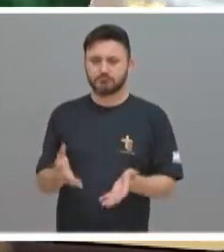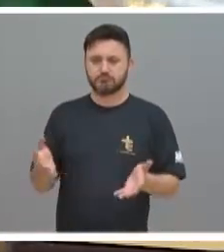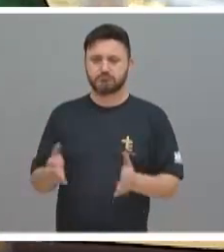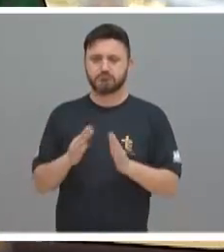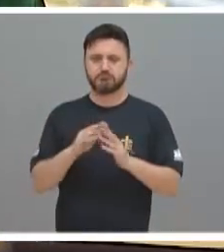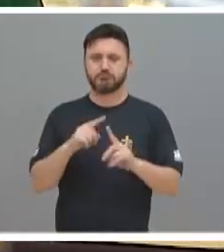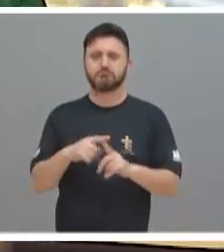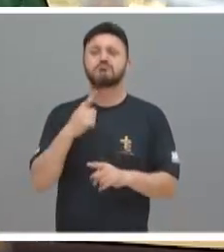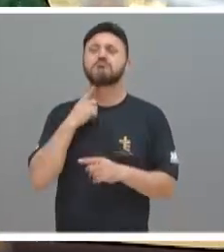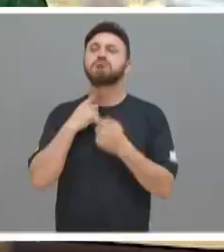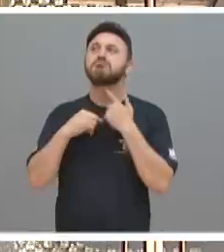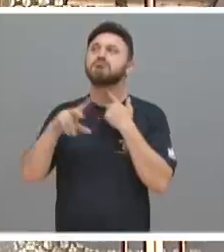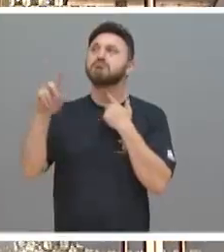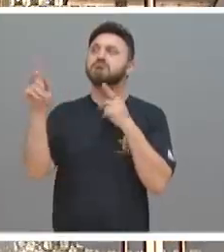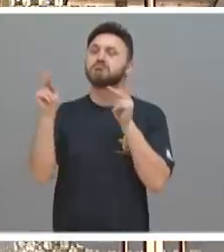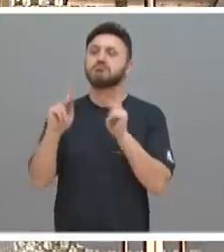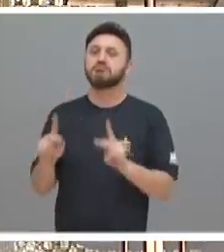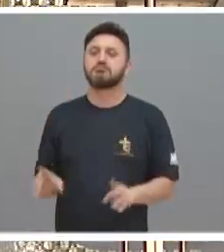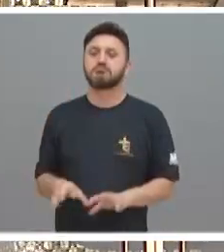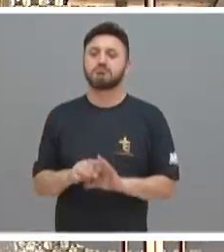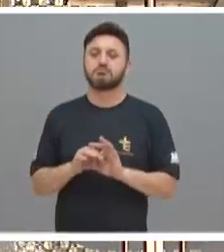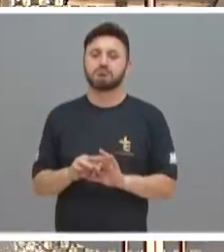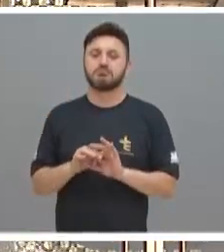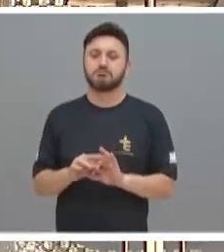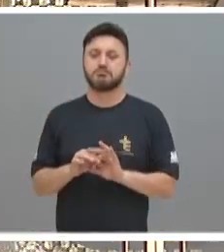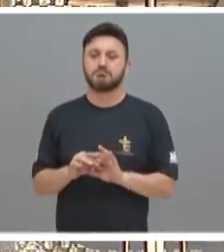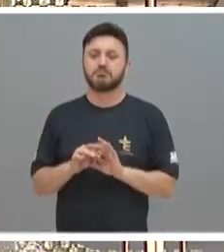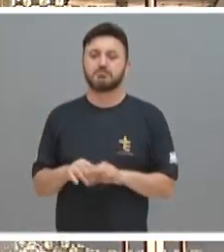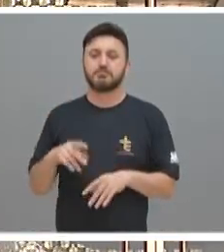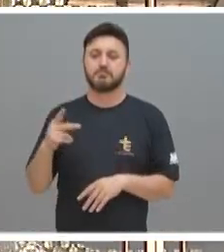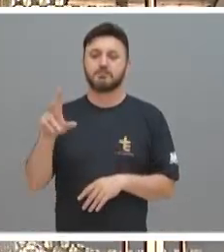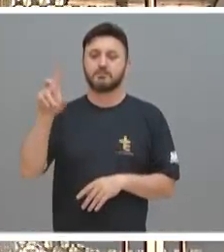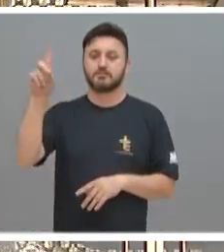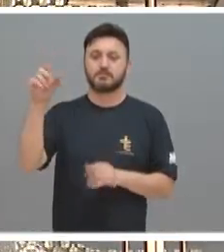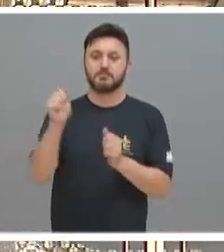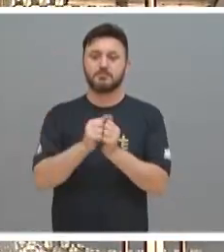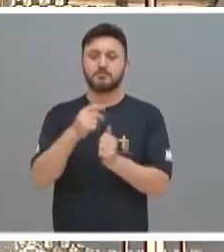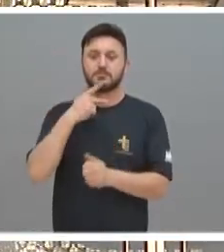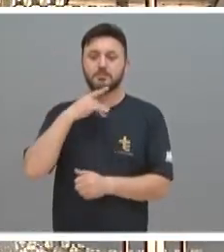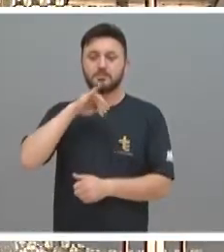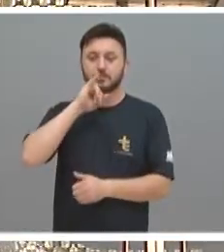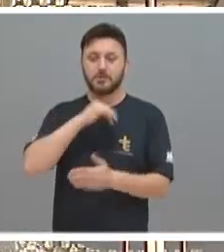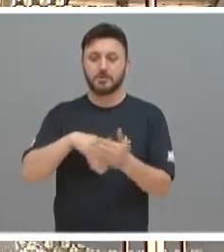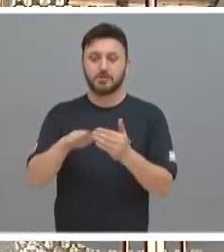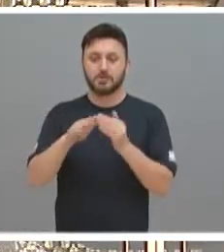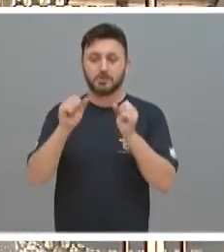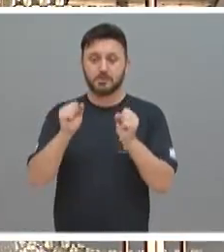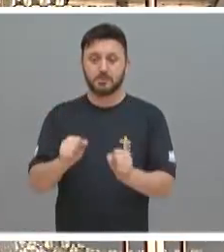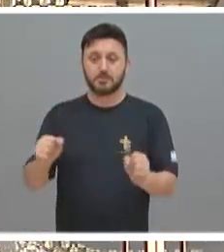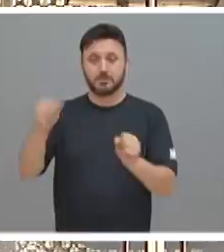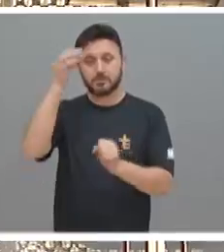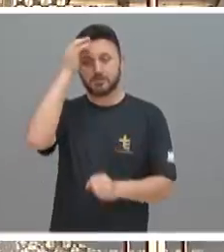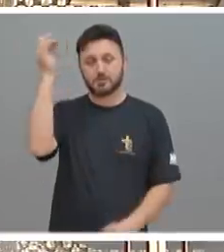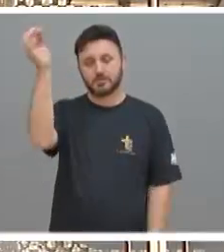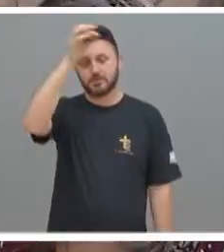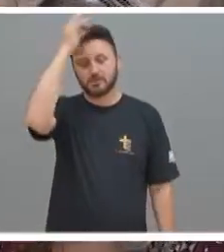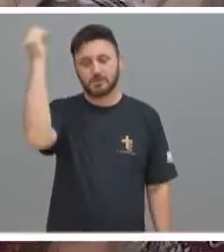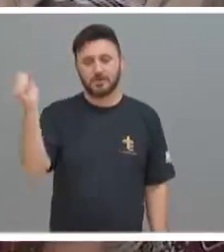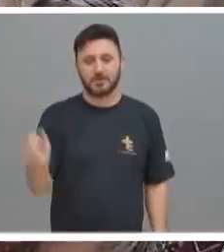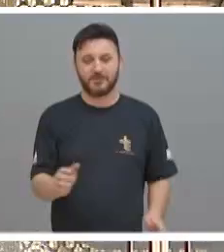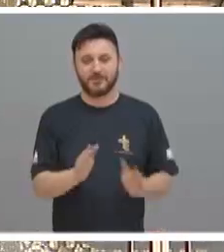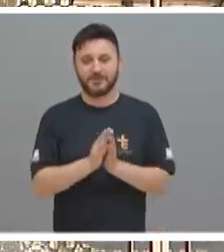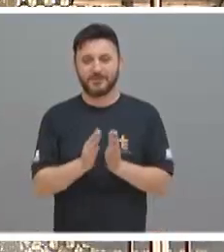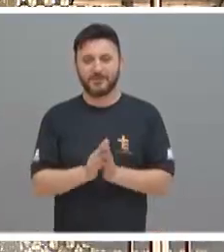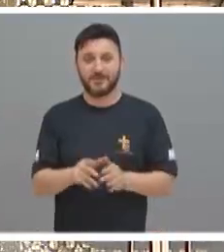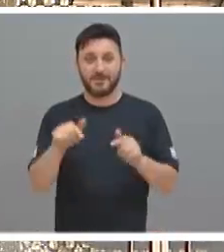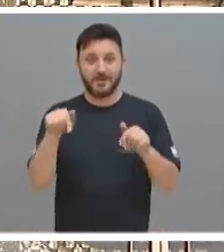anima a vossa igreja. Dai-lhe segundo o vosso desejo a paz, unidade. Vós que sois Deus com o Pai e o Espírito Santo.